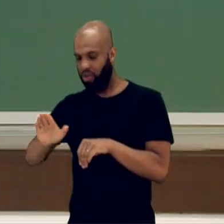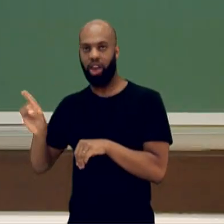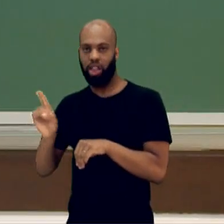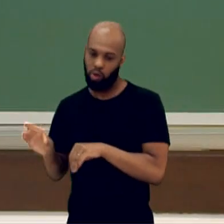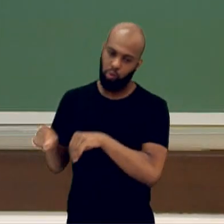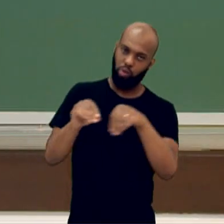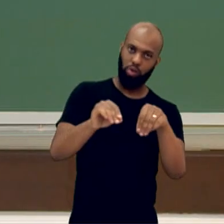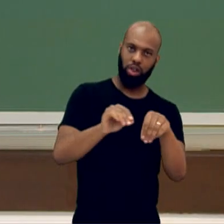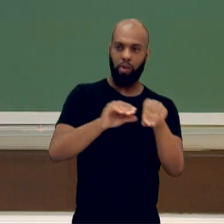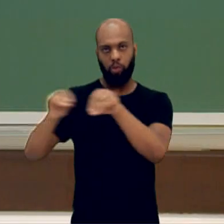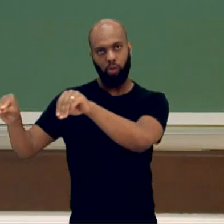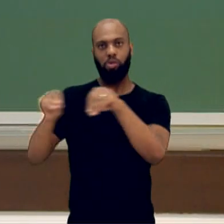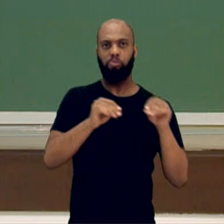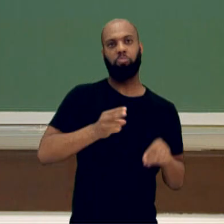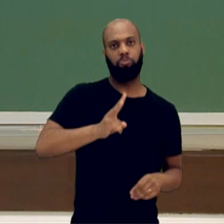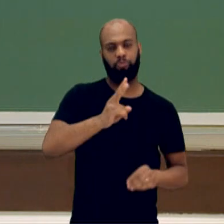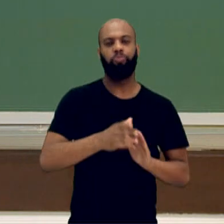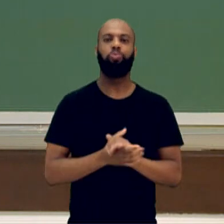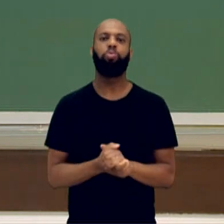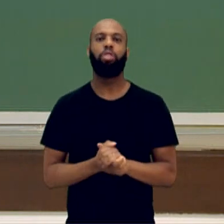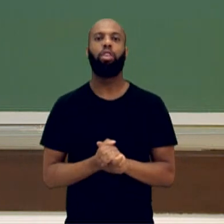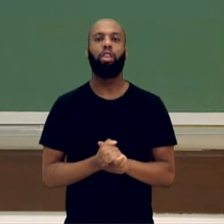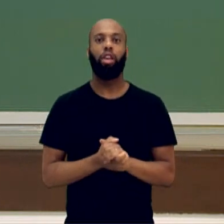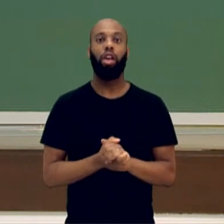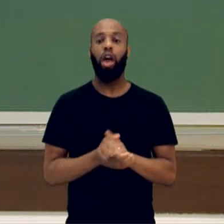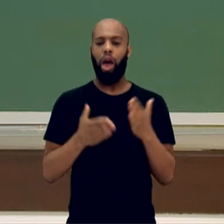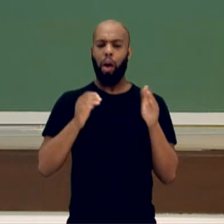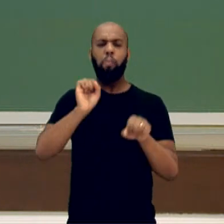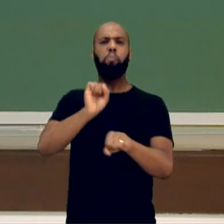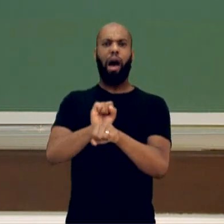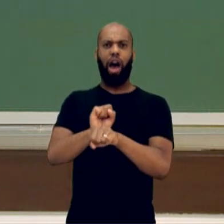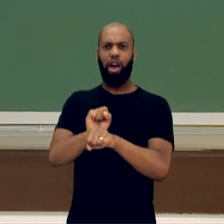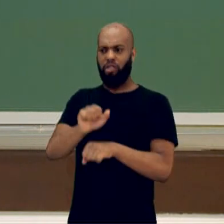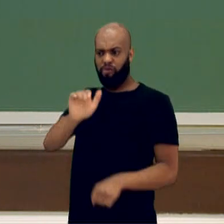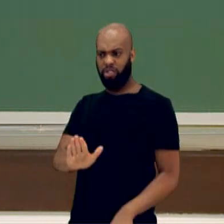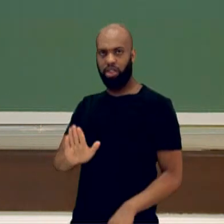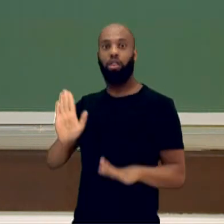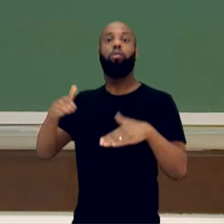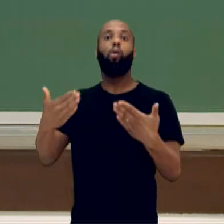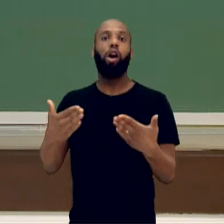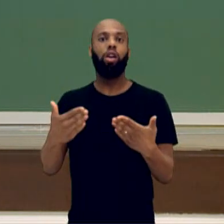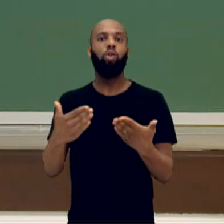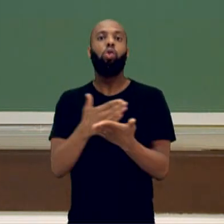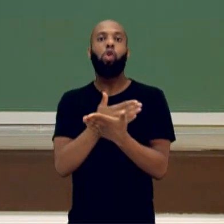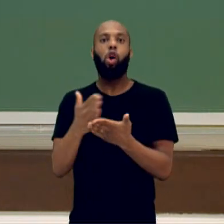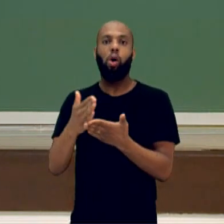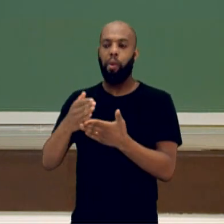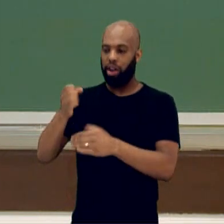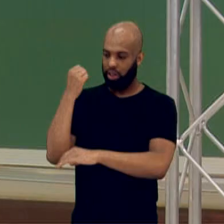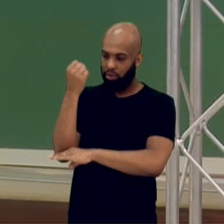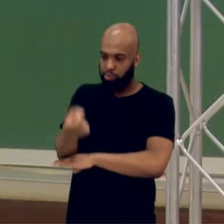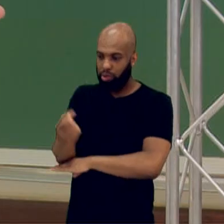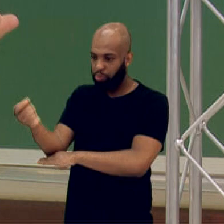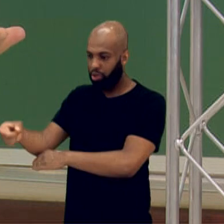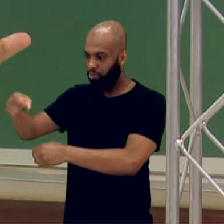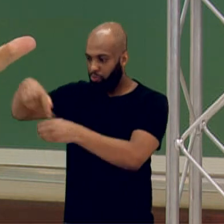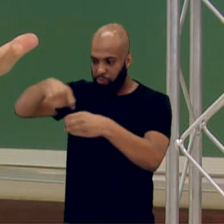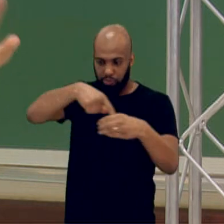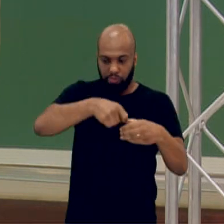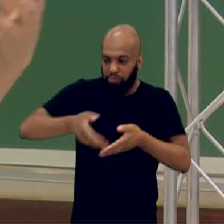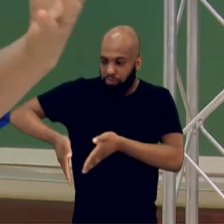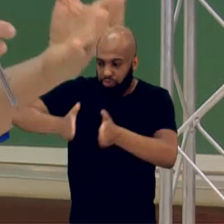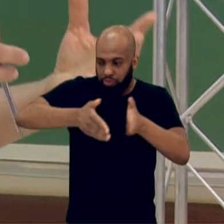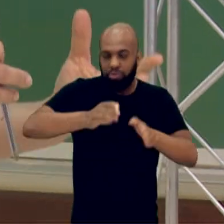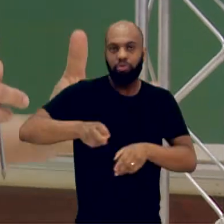fixo, né? Quando que eles deixam de ser nômades? Quando eles se tornam produtores, quando descobrem a